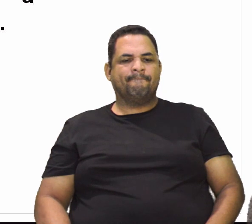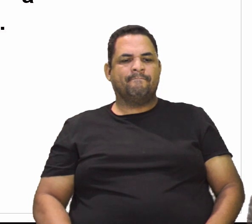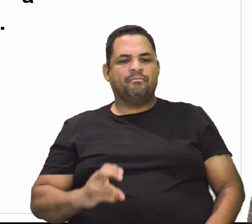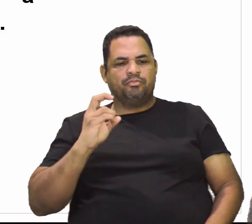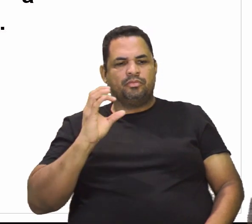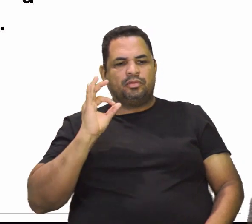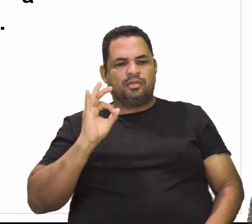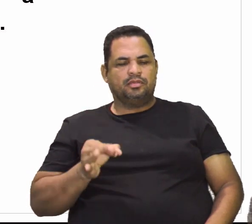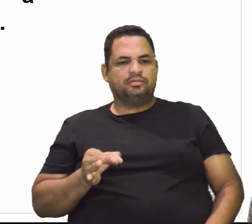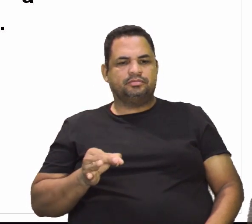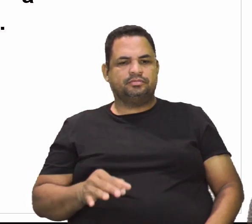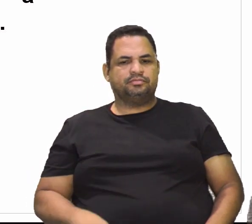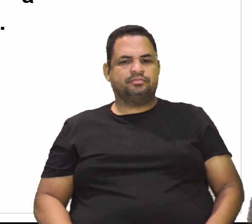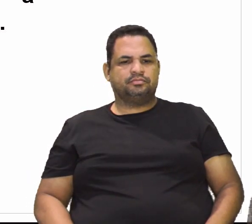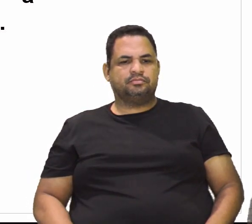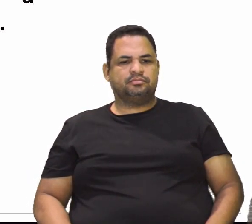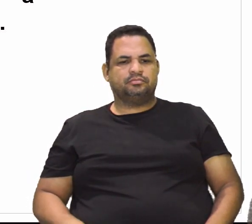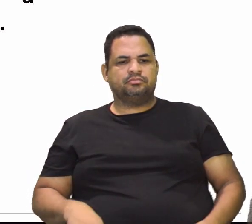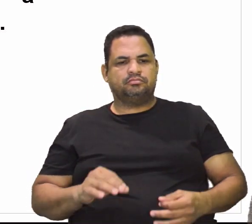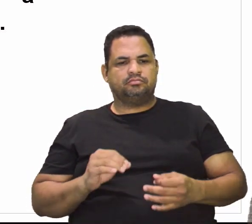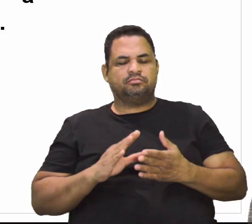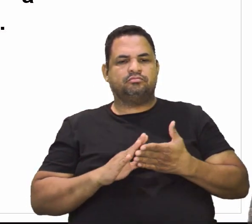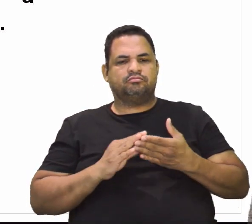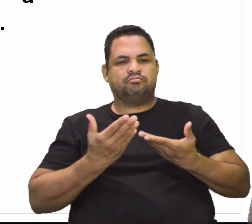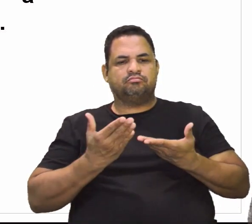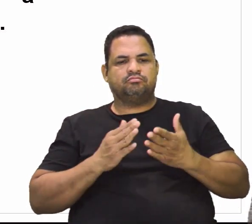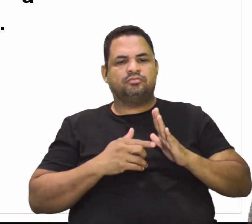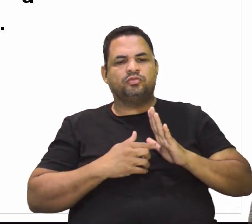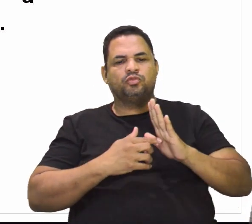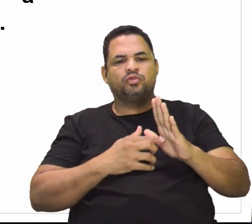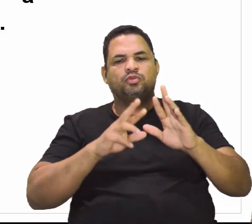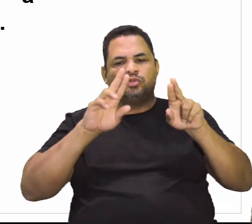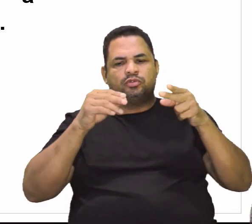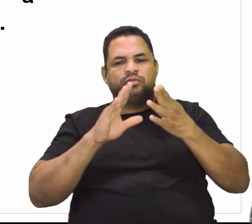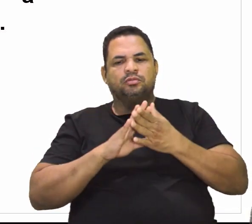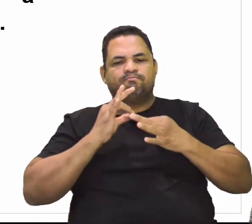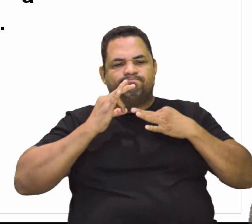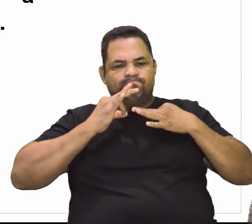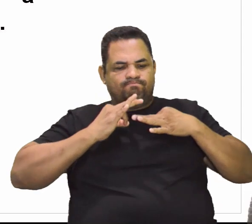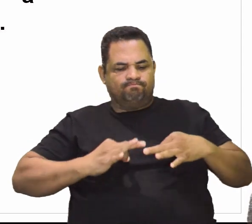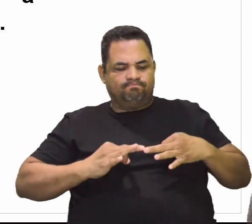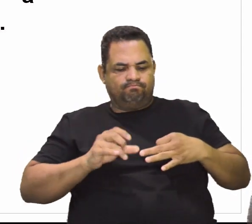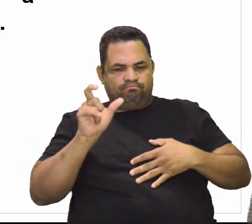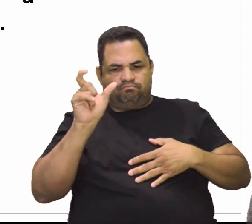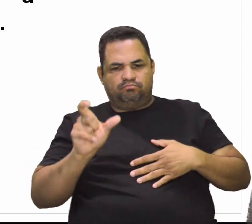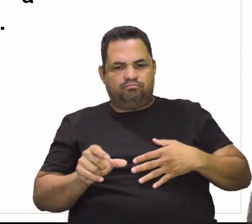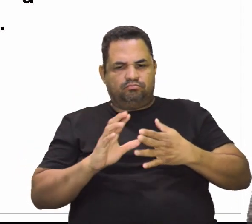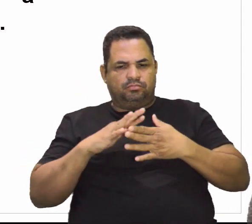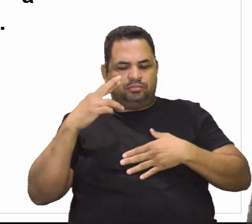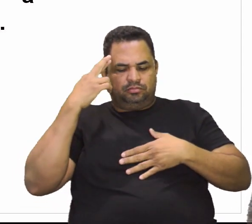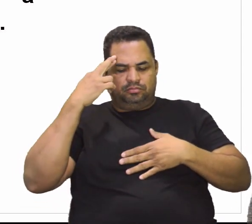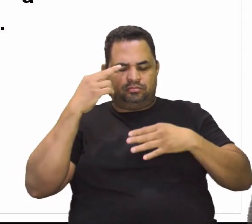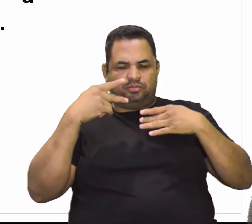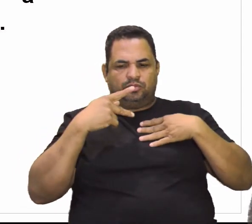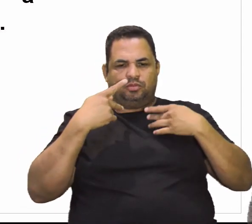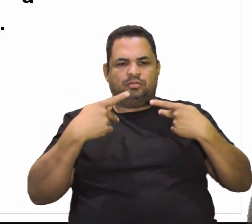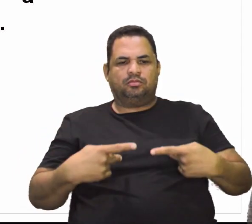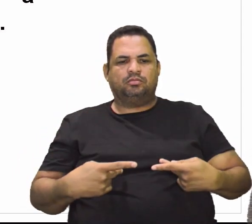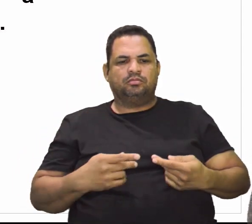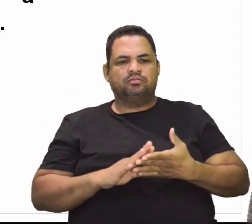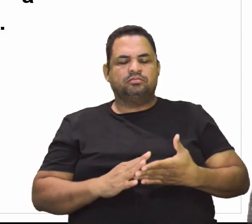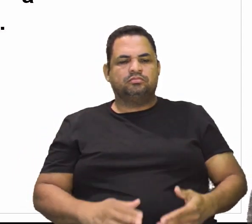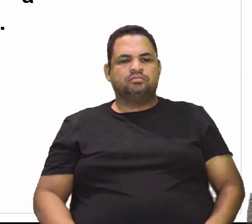correta? Abandonou temas como dignidade, a individualidade e a racionalidade do homem?